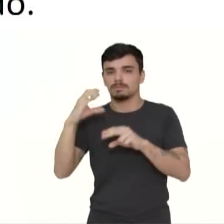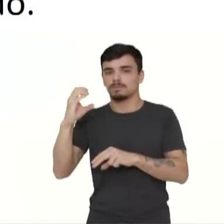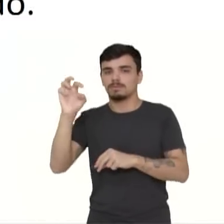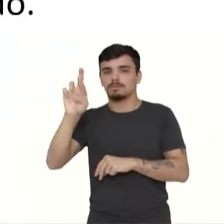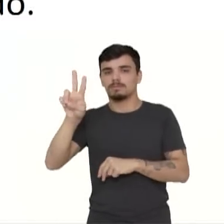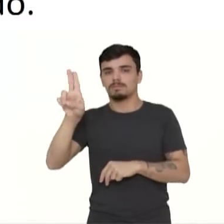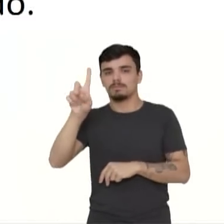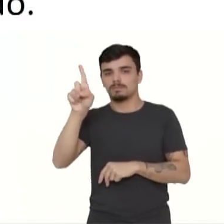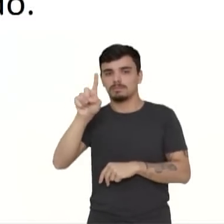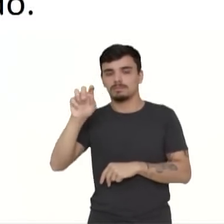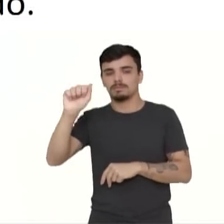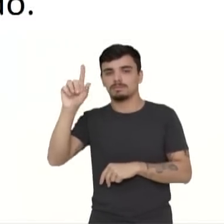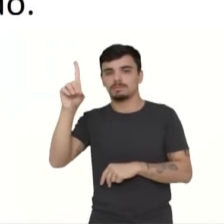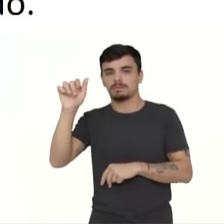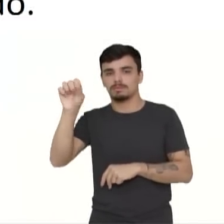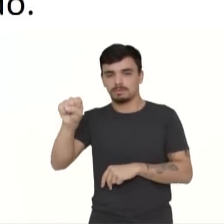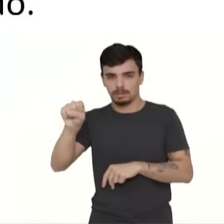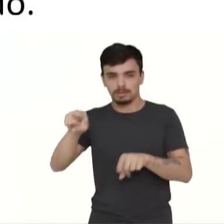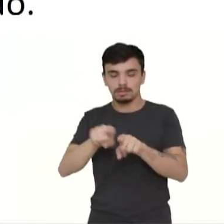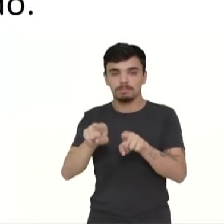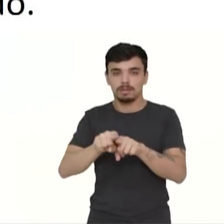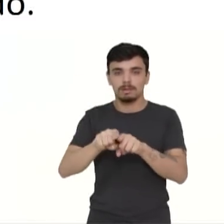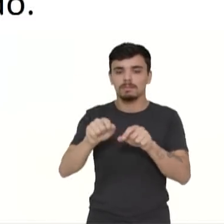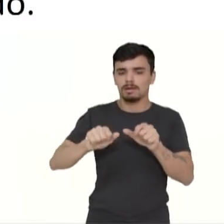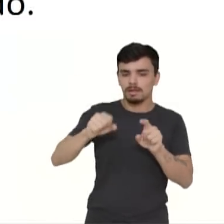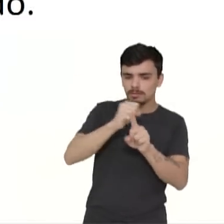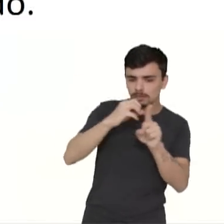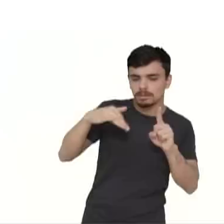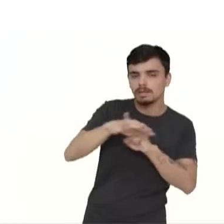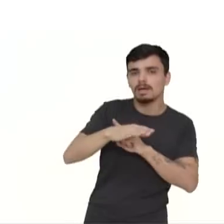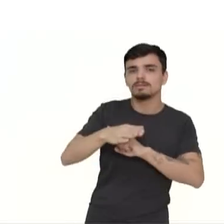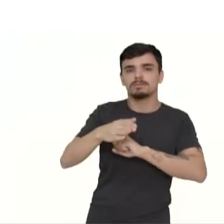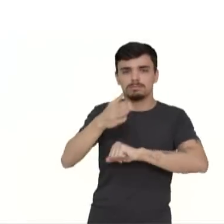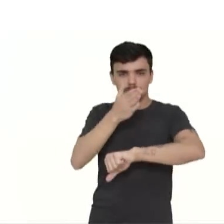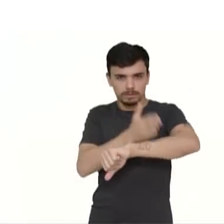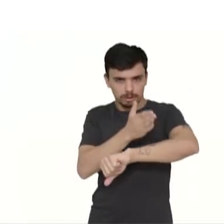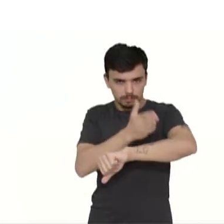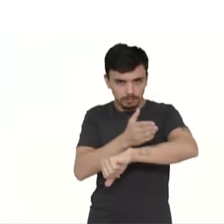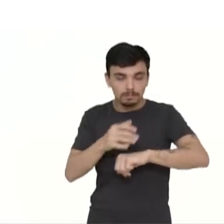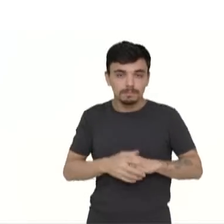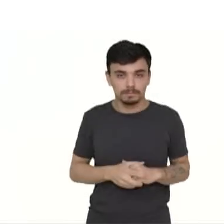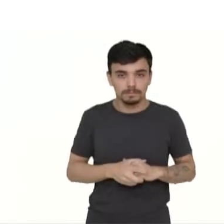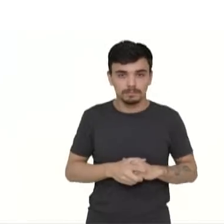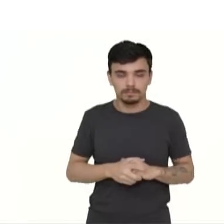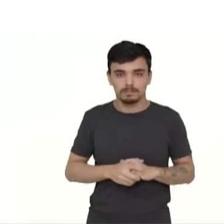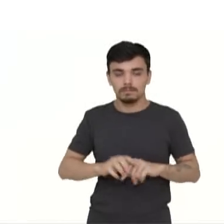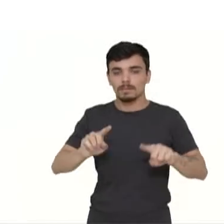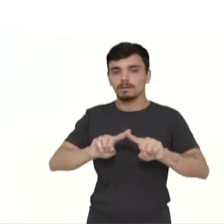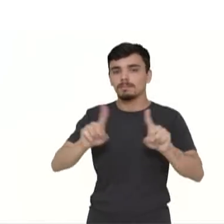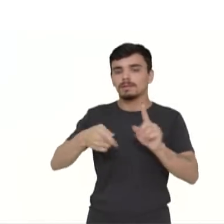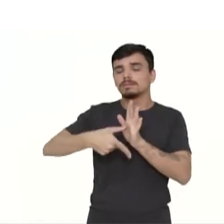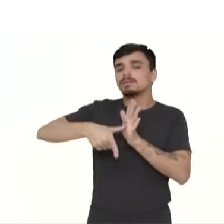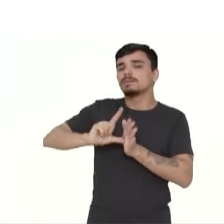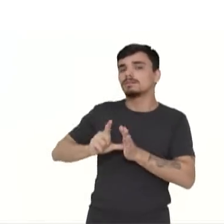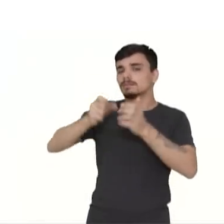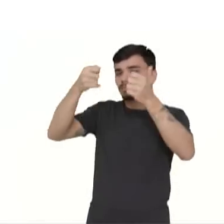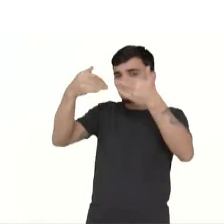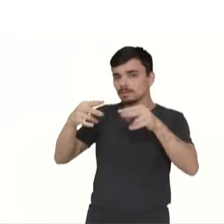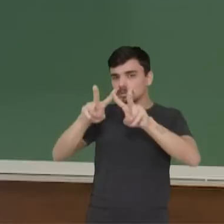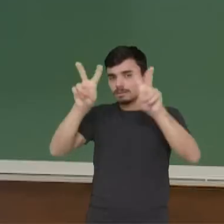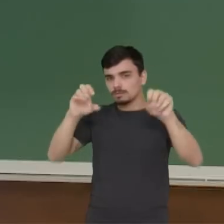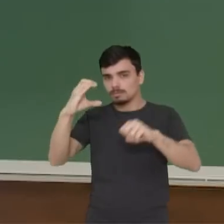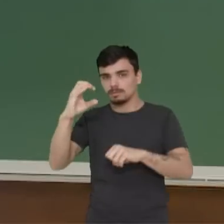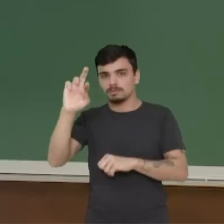cruzadas para a organização da sociedade medieval, né? Bom, antes da gente falar das cruzadas, vamos